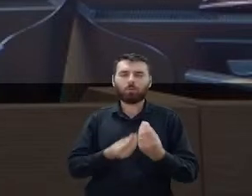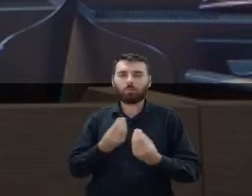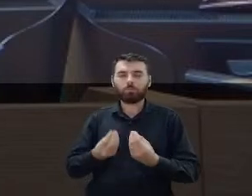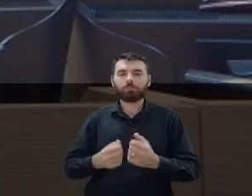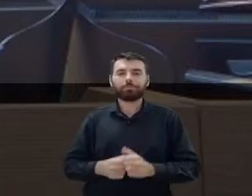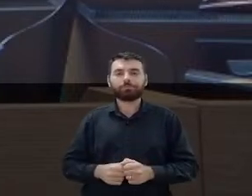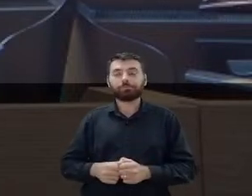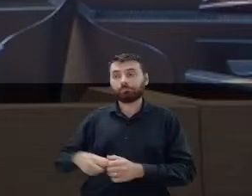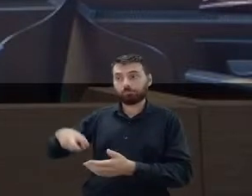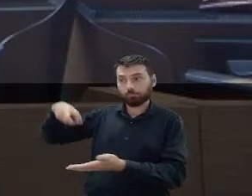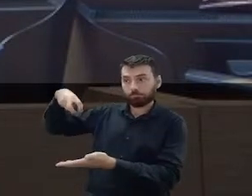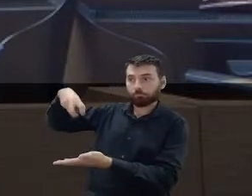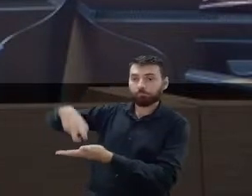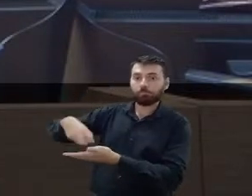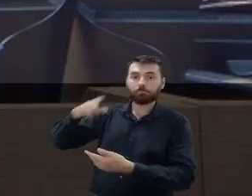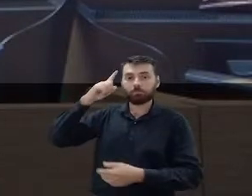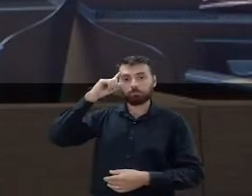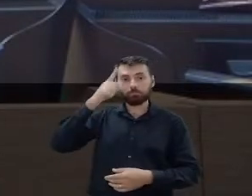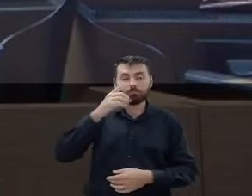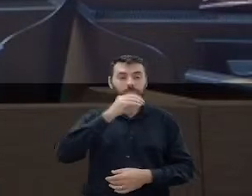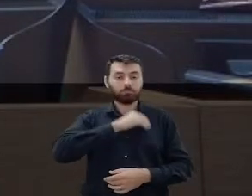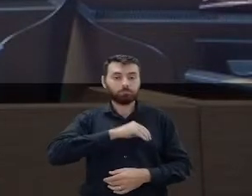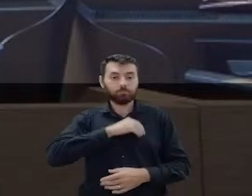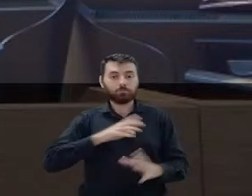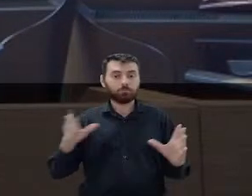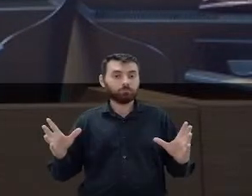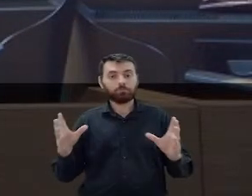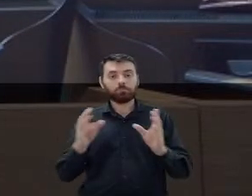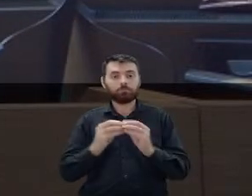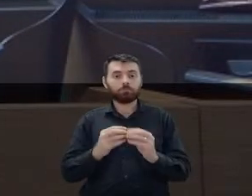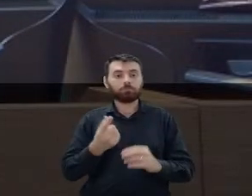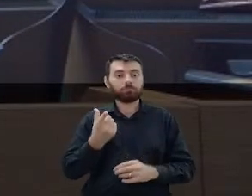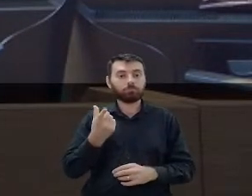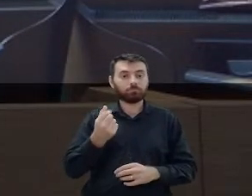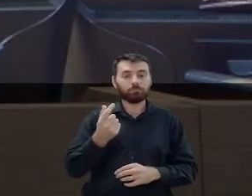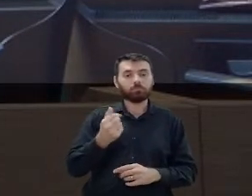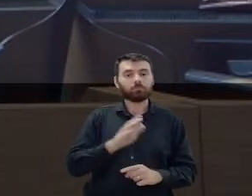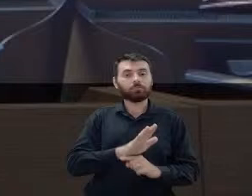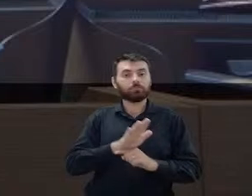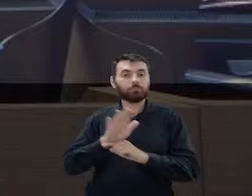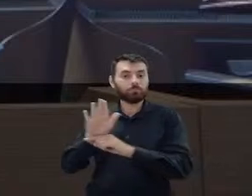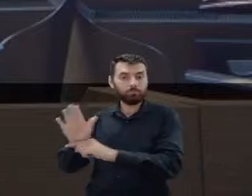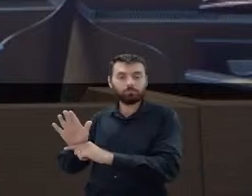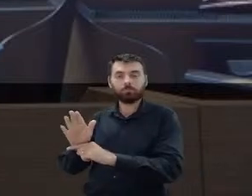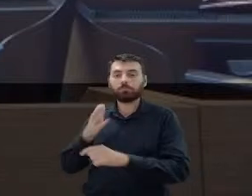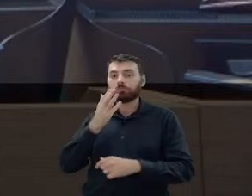foi deferida a integração salarial dos valores relativos ao